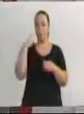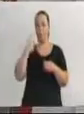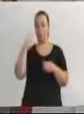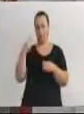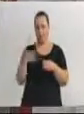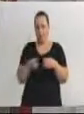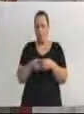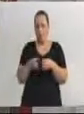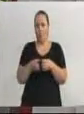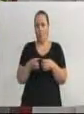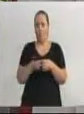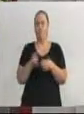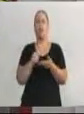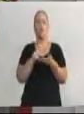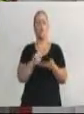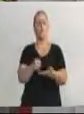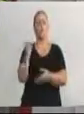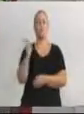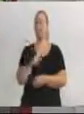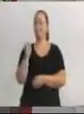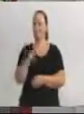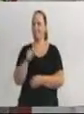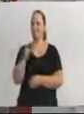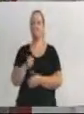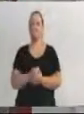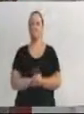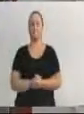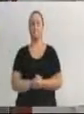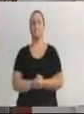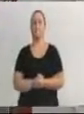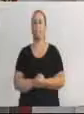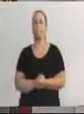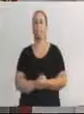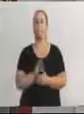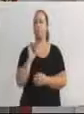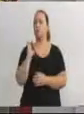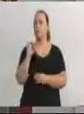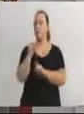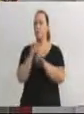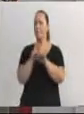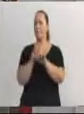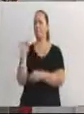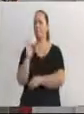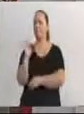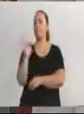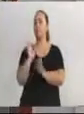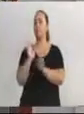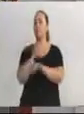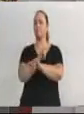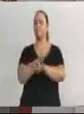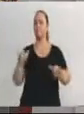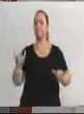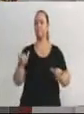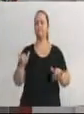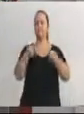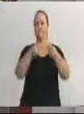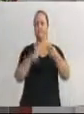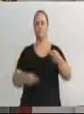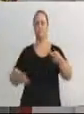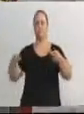colaborado muito pra que isso aconteça se não só no mês de fevereiro eu posso citar aqui a inauguração da ponte tobias barreto